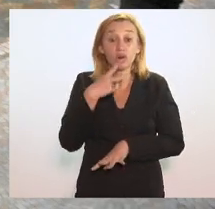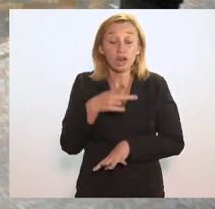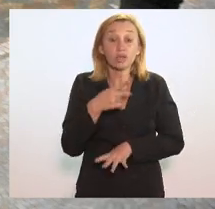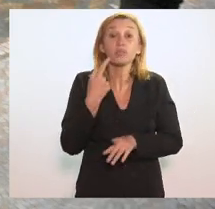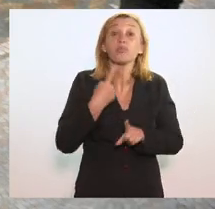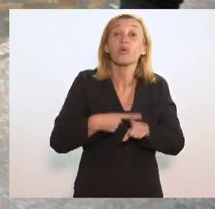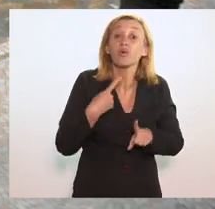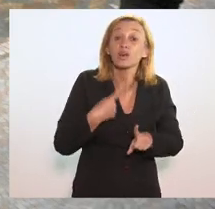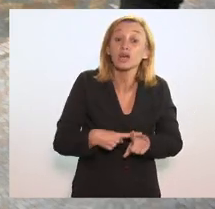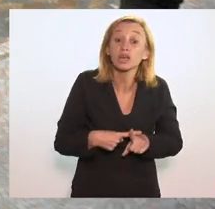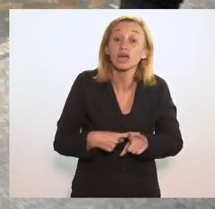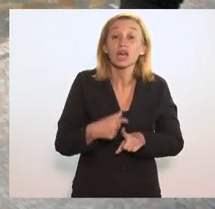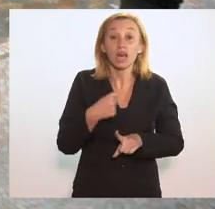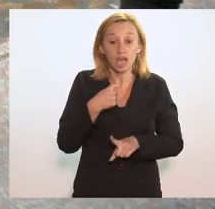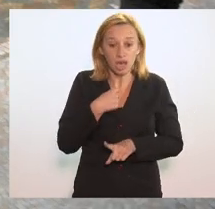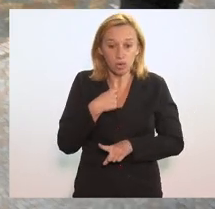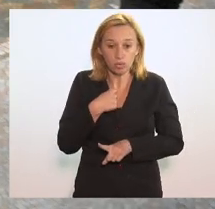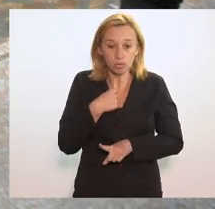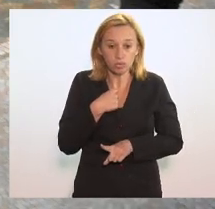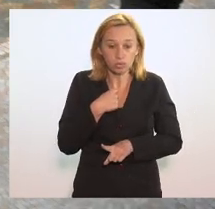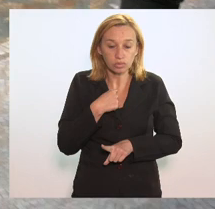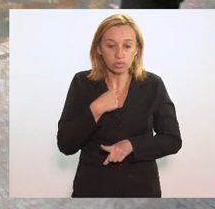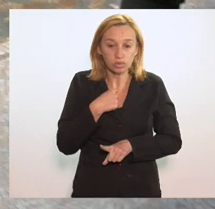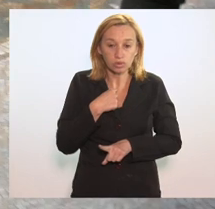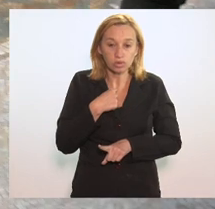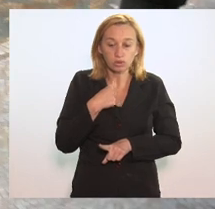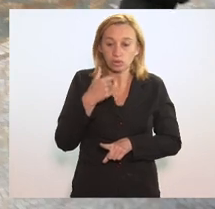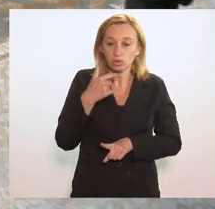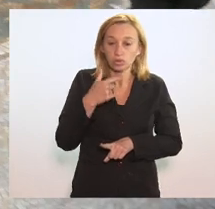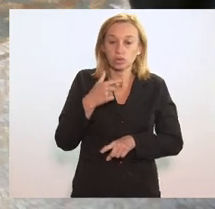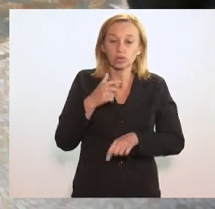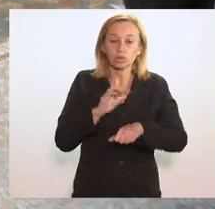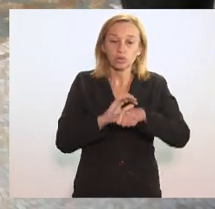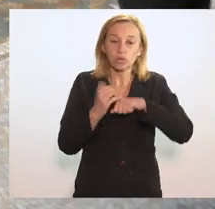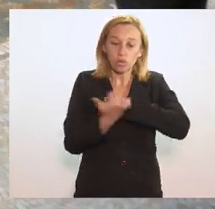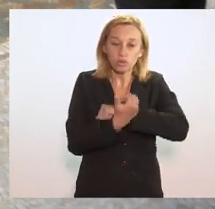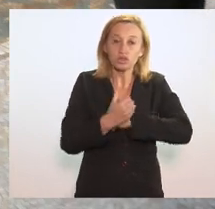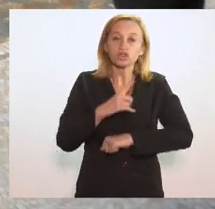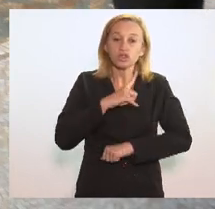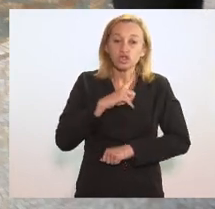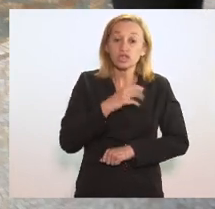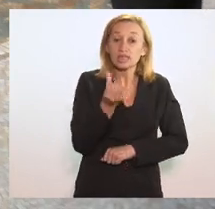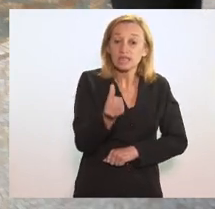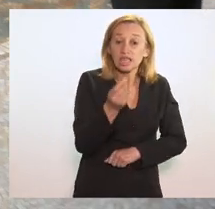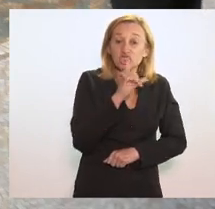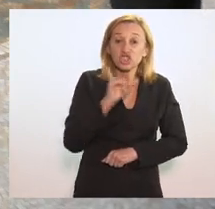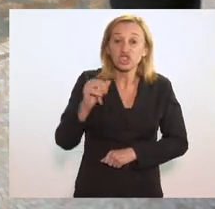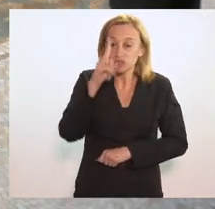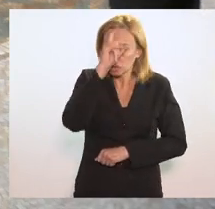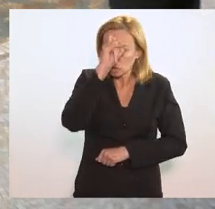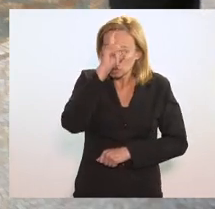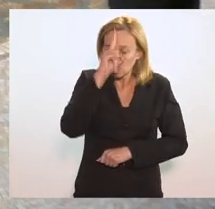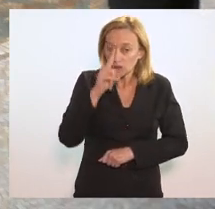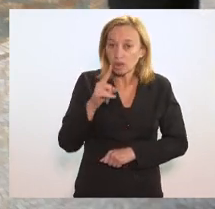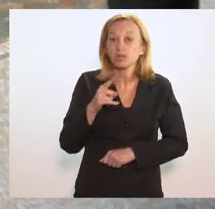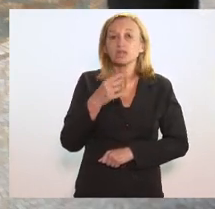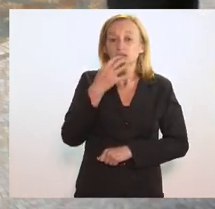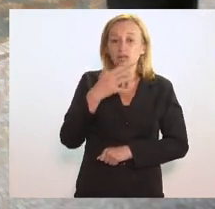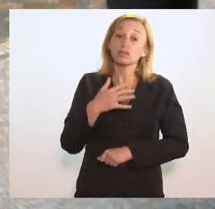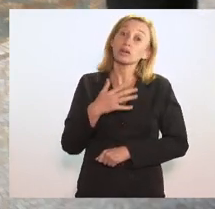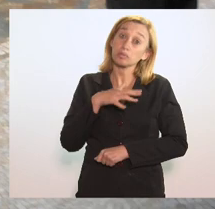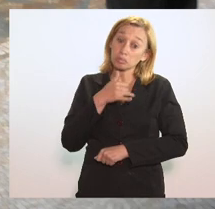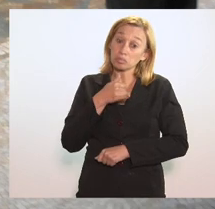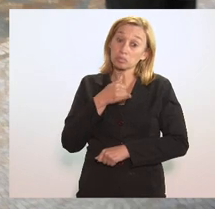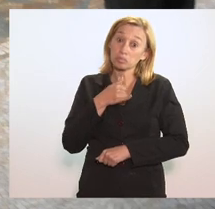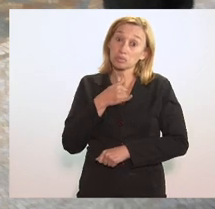porque eu não só testei Covid, como fiquei 6 dias internado no estado mais crítico.